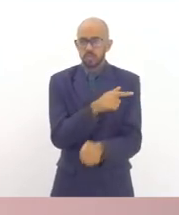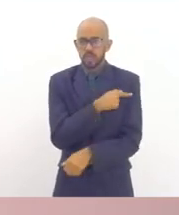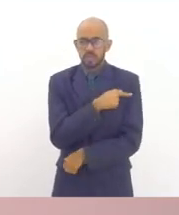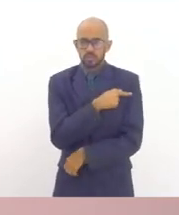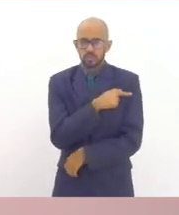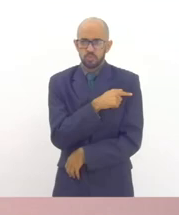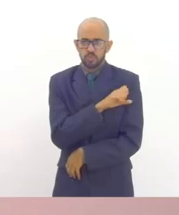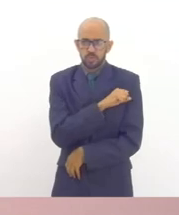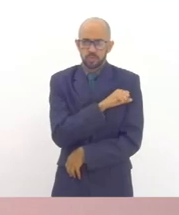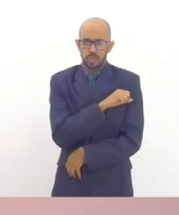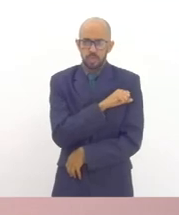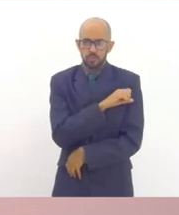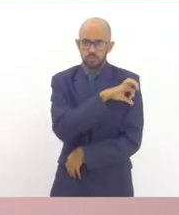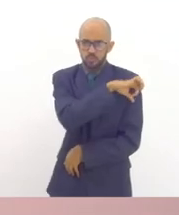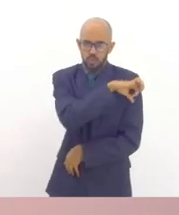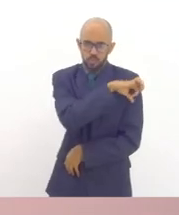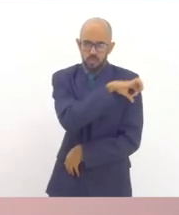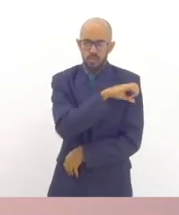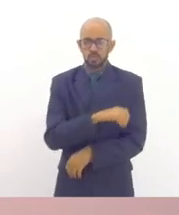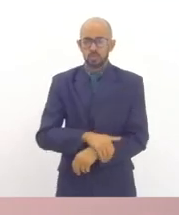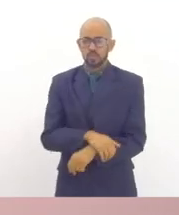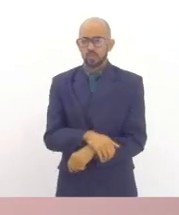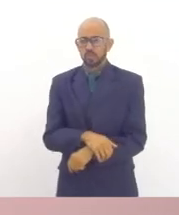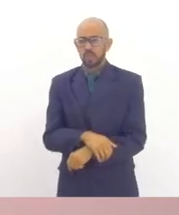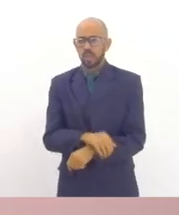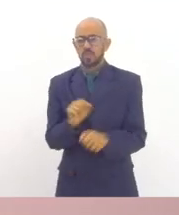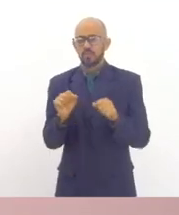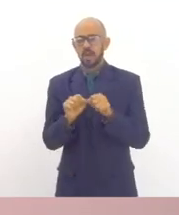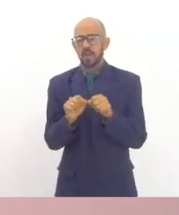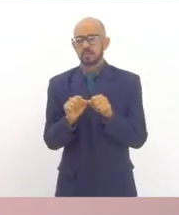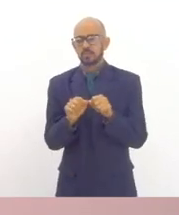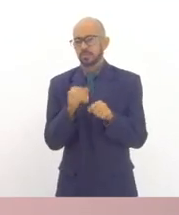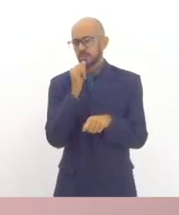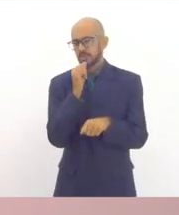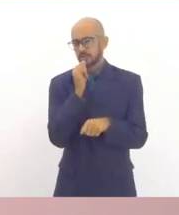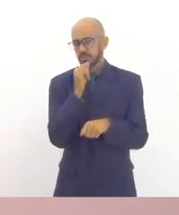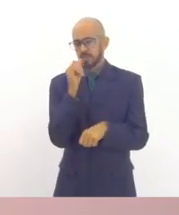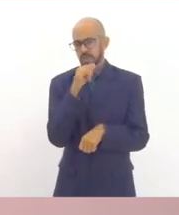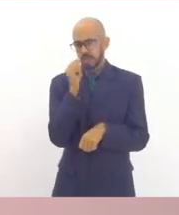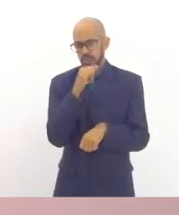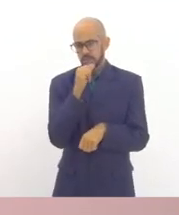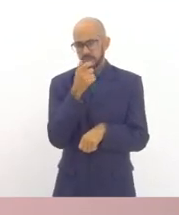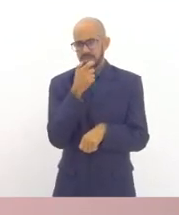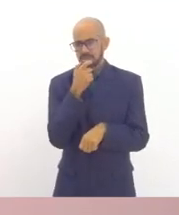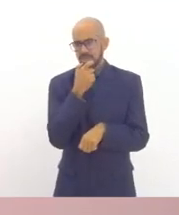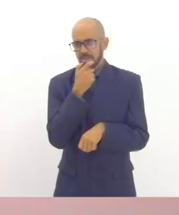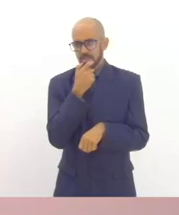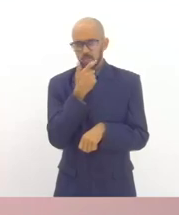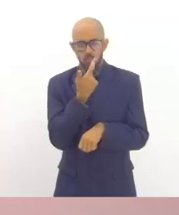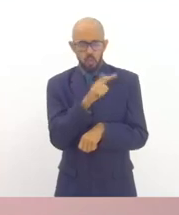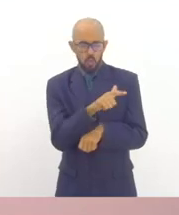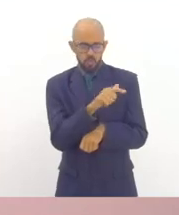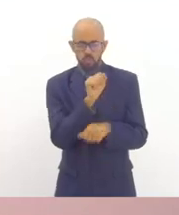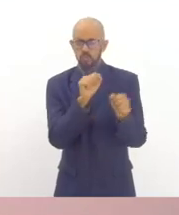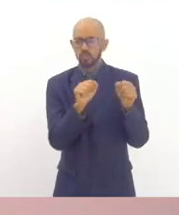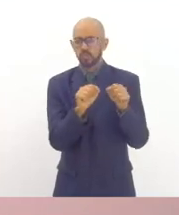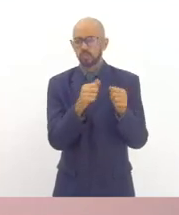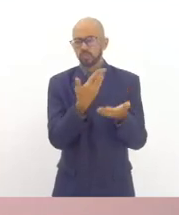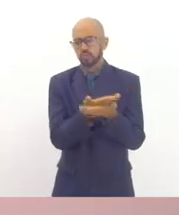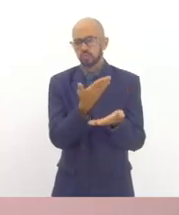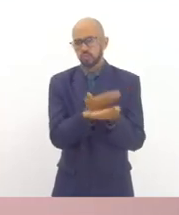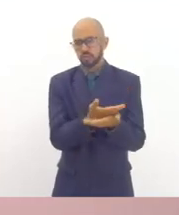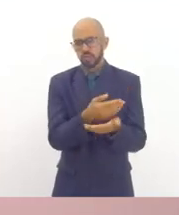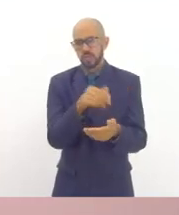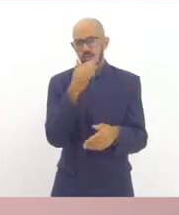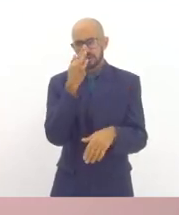ao sétimo, oitavo, nono ano, ele faz, por exemplo, italiano e inglês. O outro faz francês